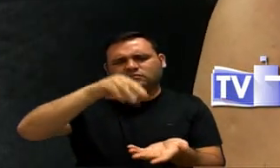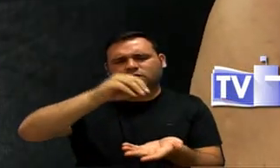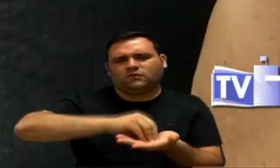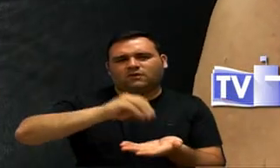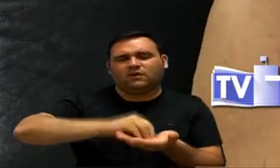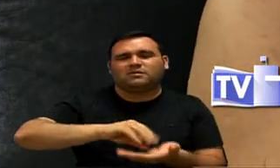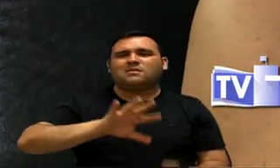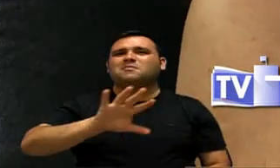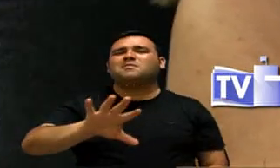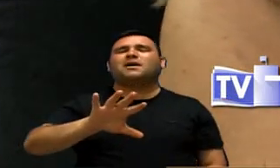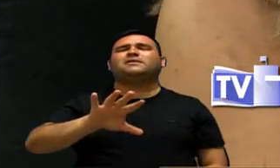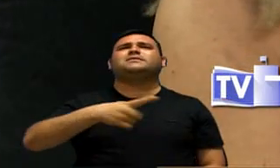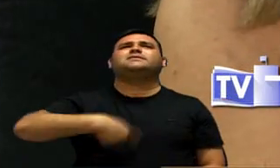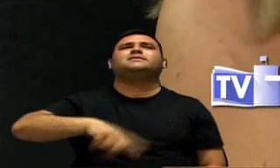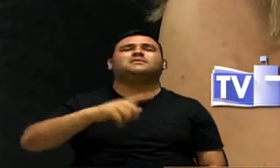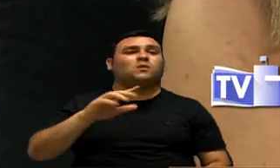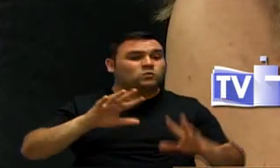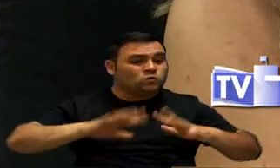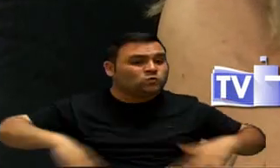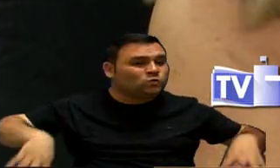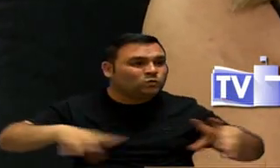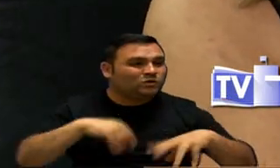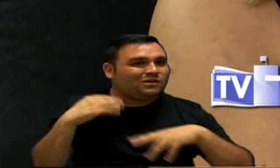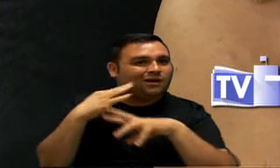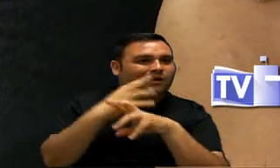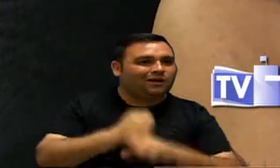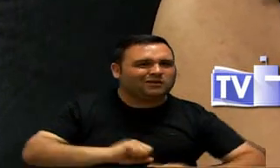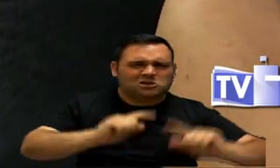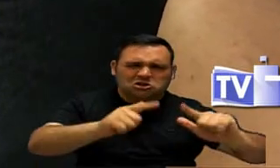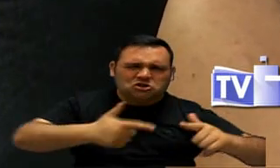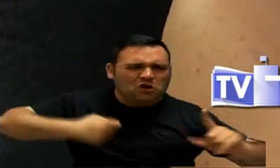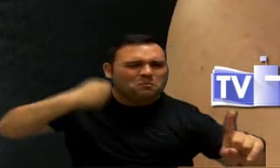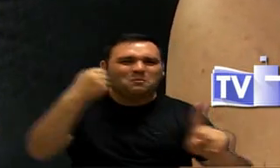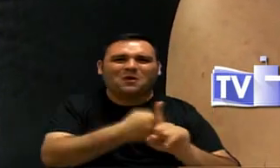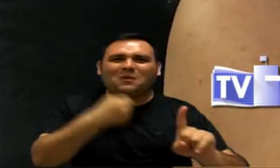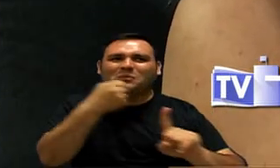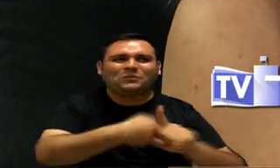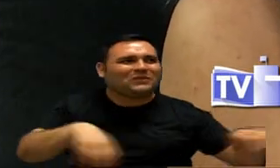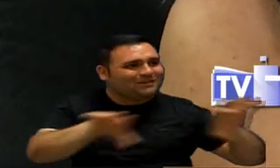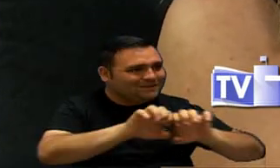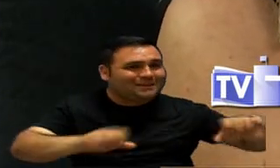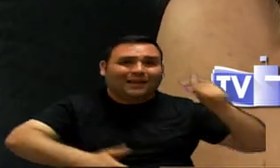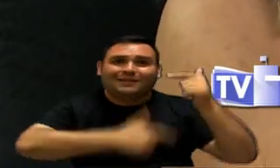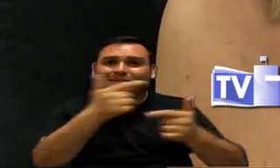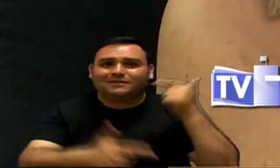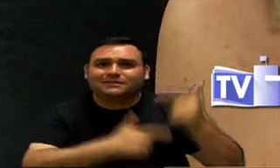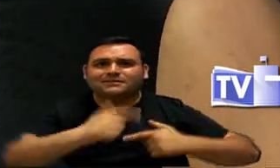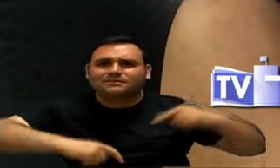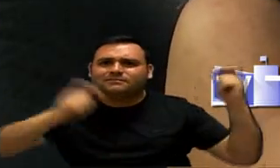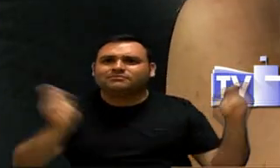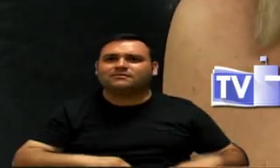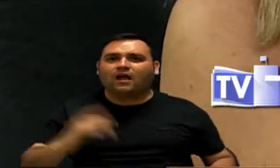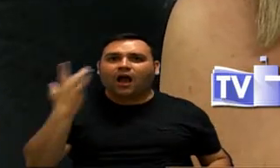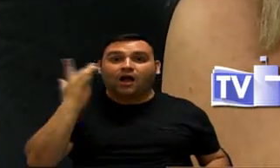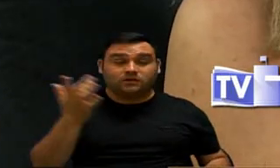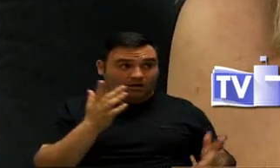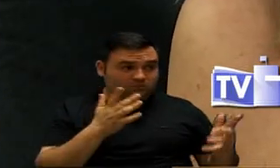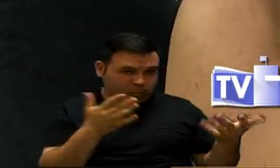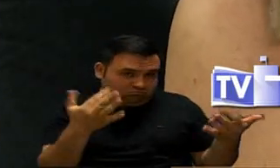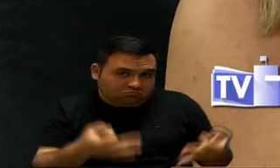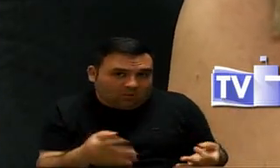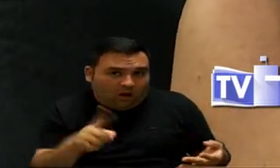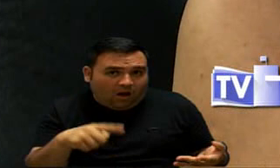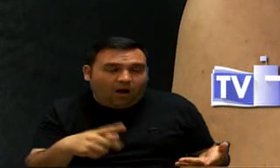Mas vamos, então, juntar todas nós e vamos brigar para que as estruturas funcionem. Será que não é esse o